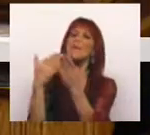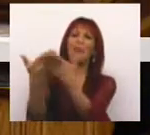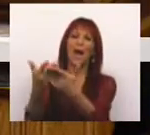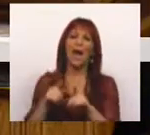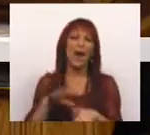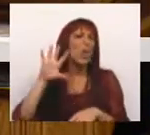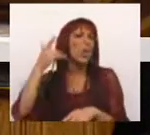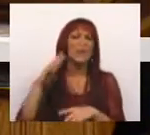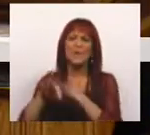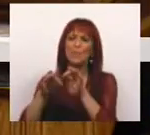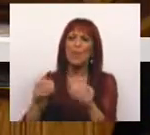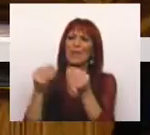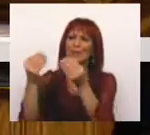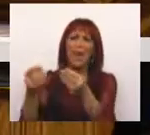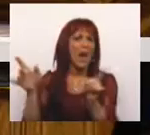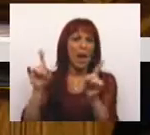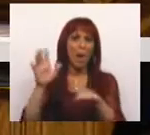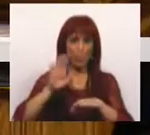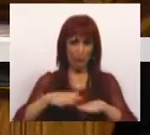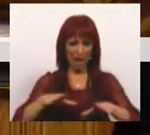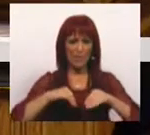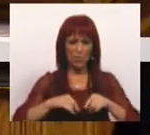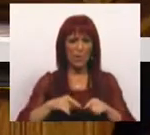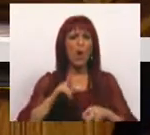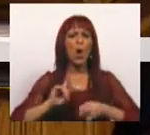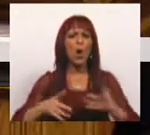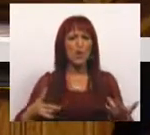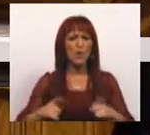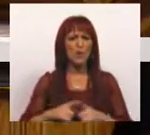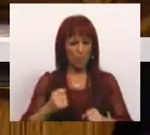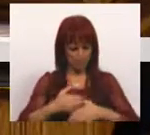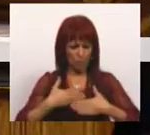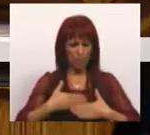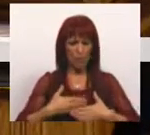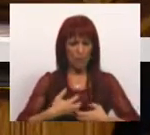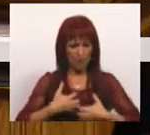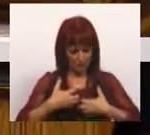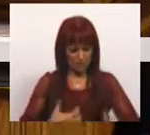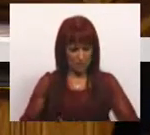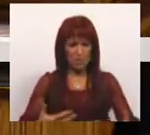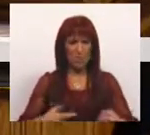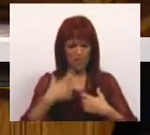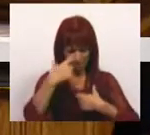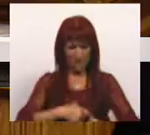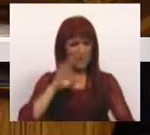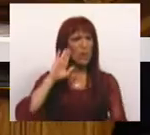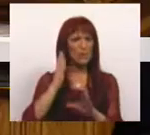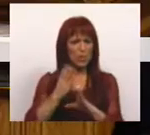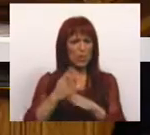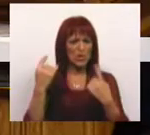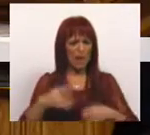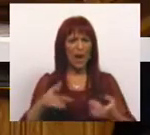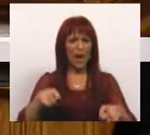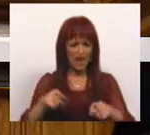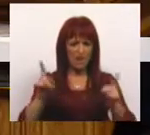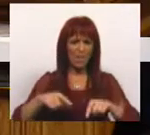ou ocasional conjuntura, mas porque assumiu que se tratava de uma profissão de desgaste físico e psicológico e